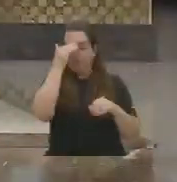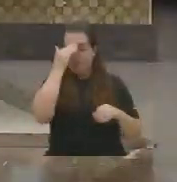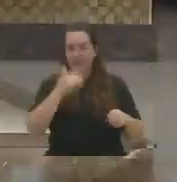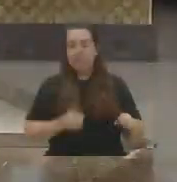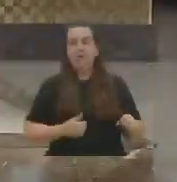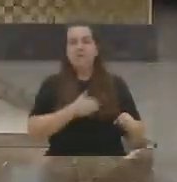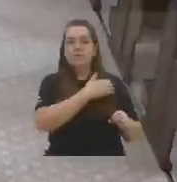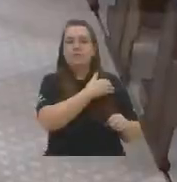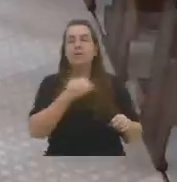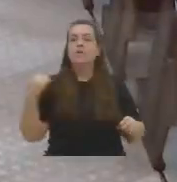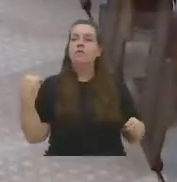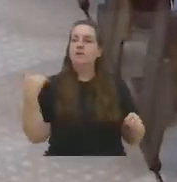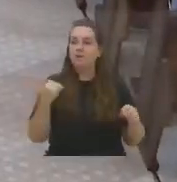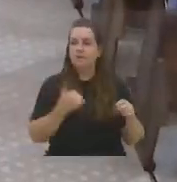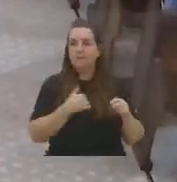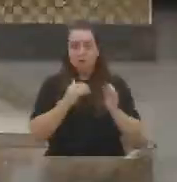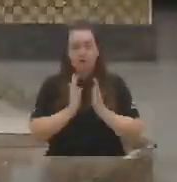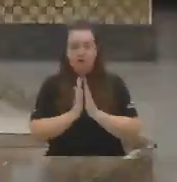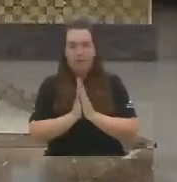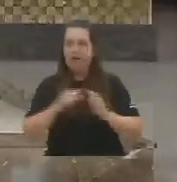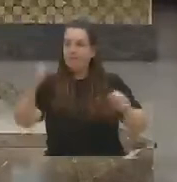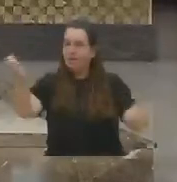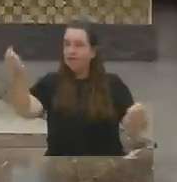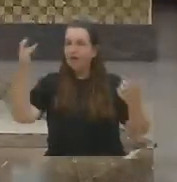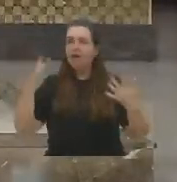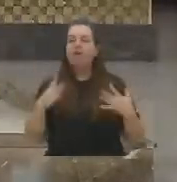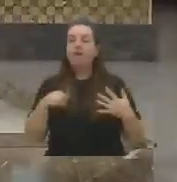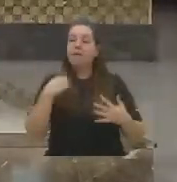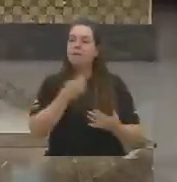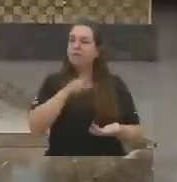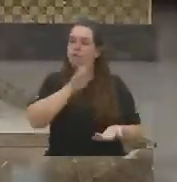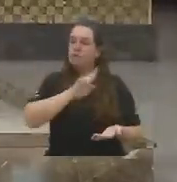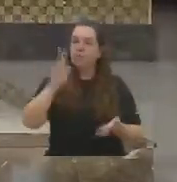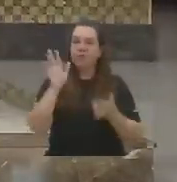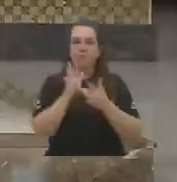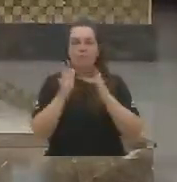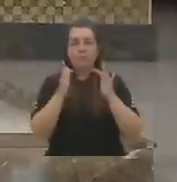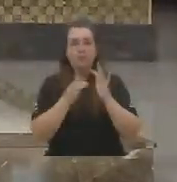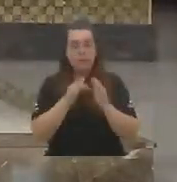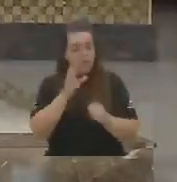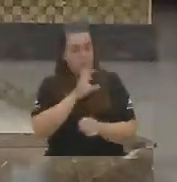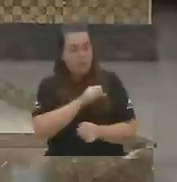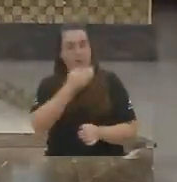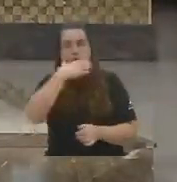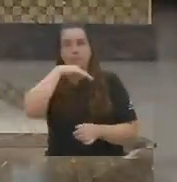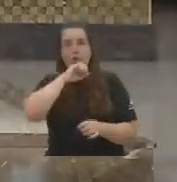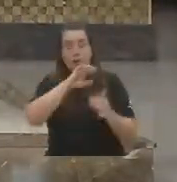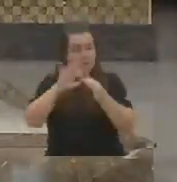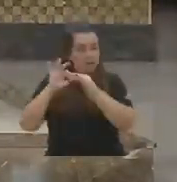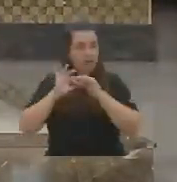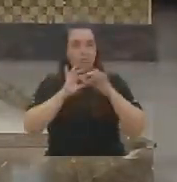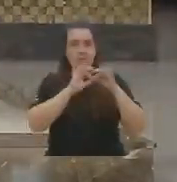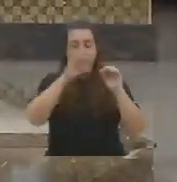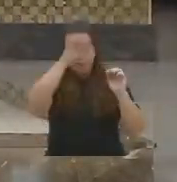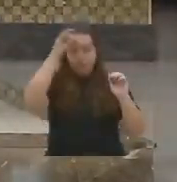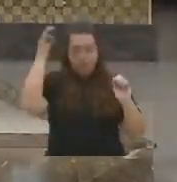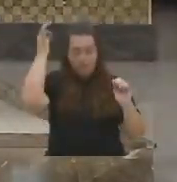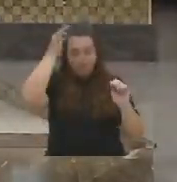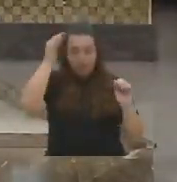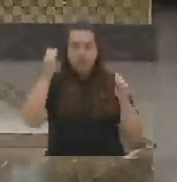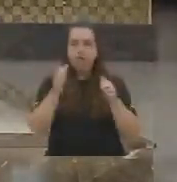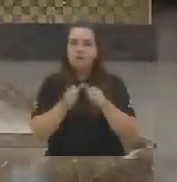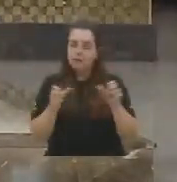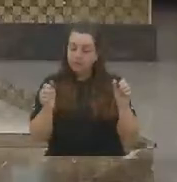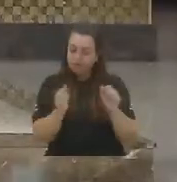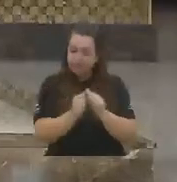Espírito Santo. Amém. E a graça de nosso Senhor Jesus Cristo, o amor do Pai e a comunhão do